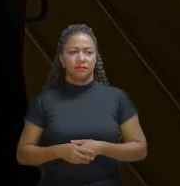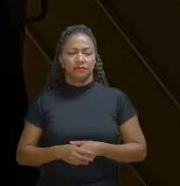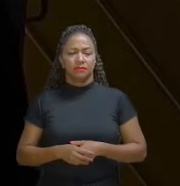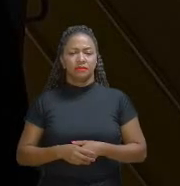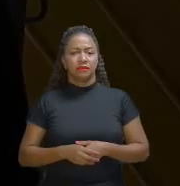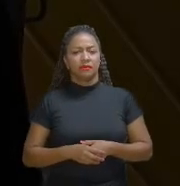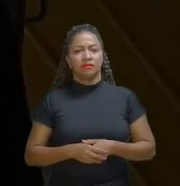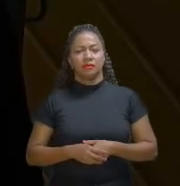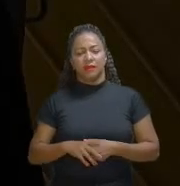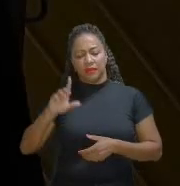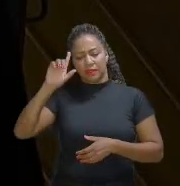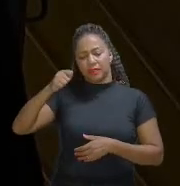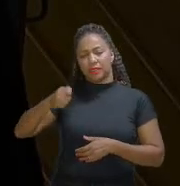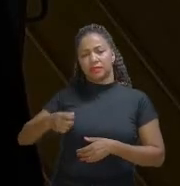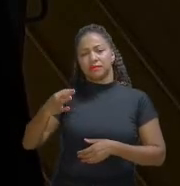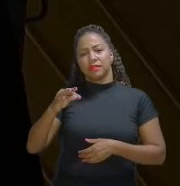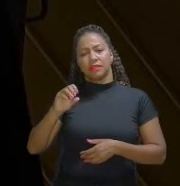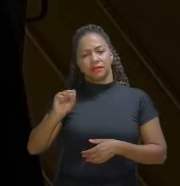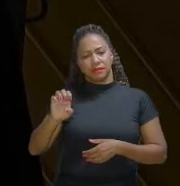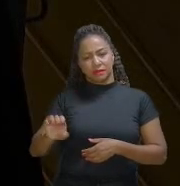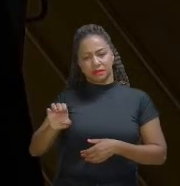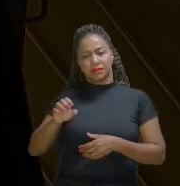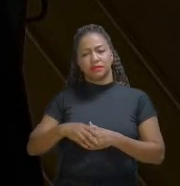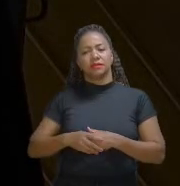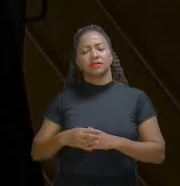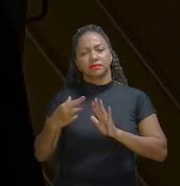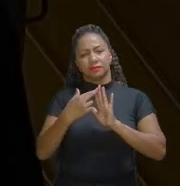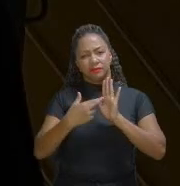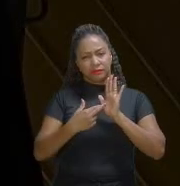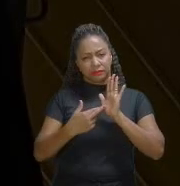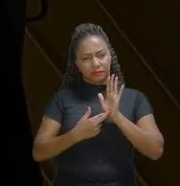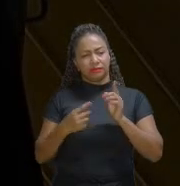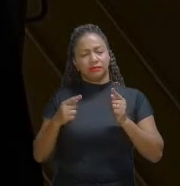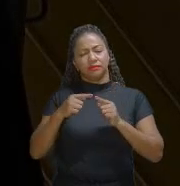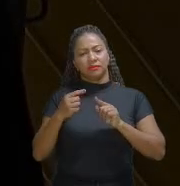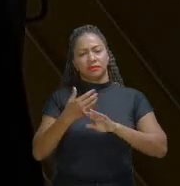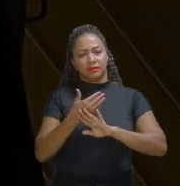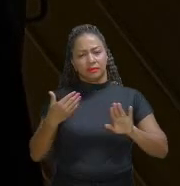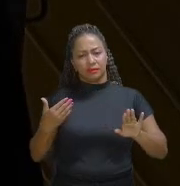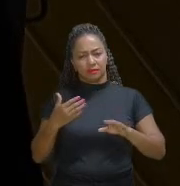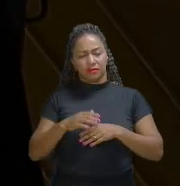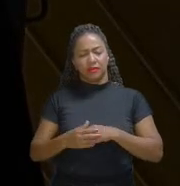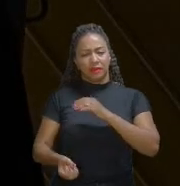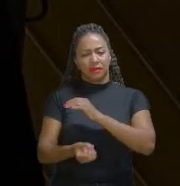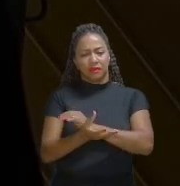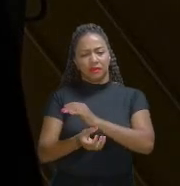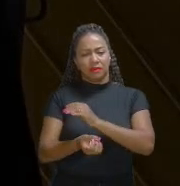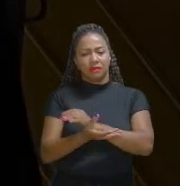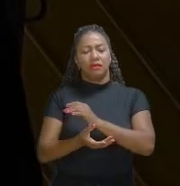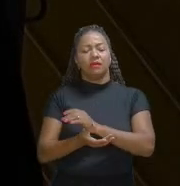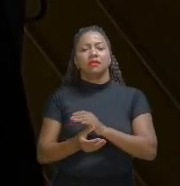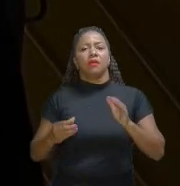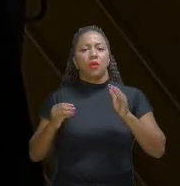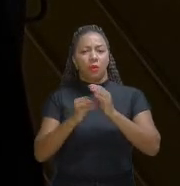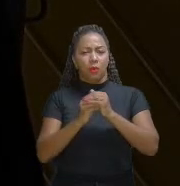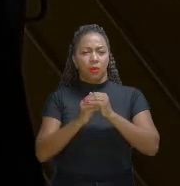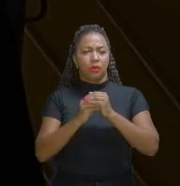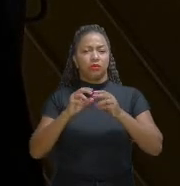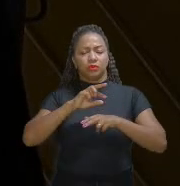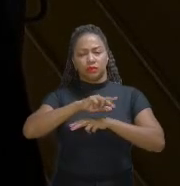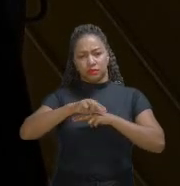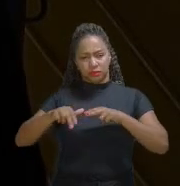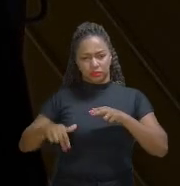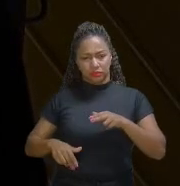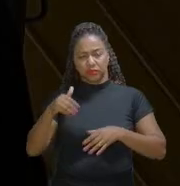Súmula do TSE 73. A insuficiência no caso do critério objetivo isolado para reconhecimento da fraude à cota de gênero. É o último